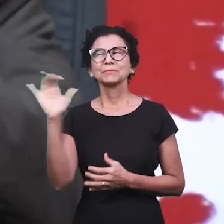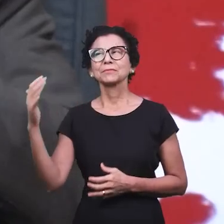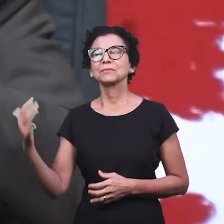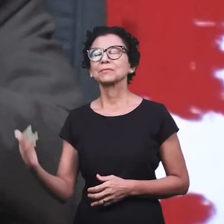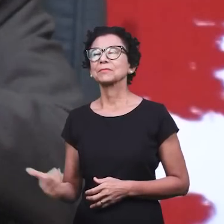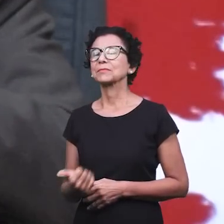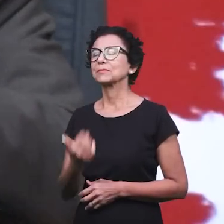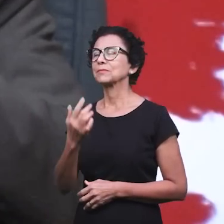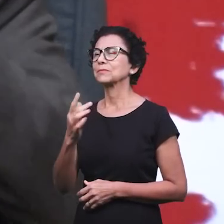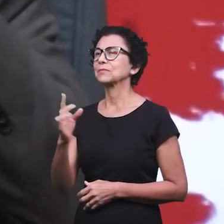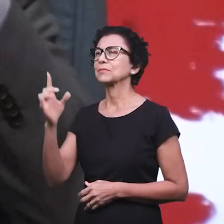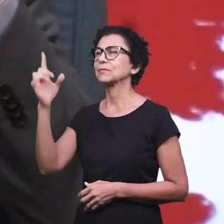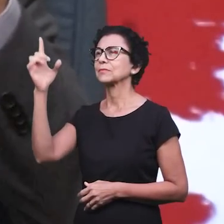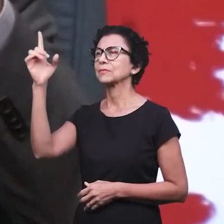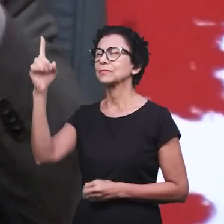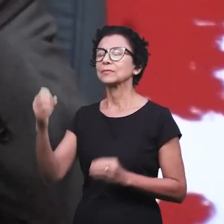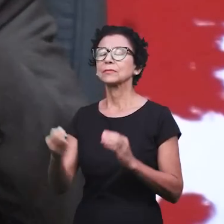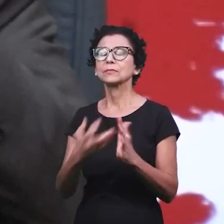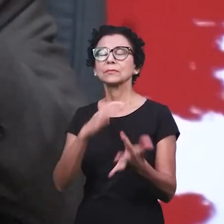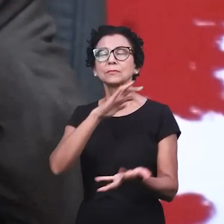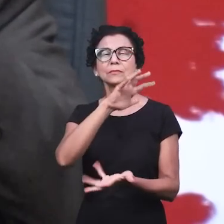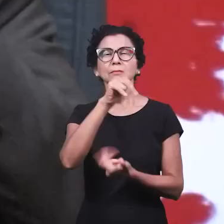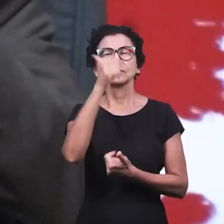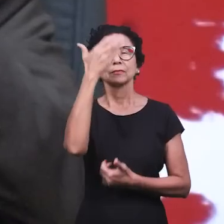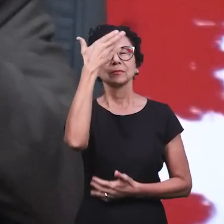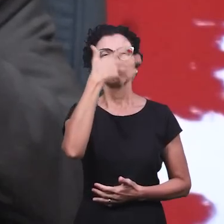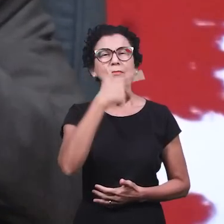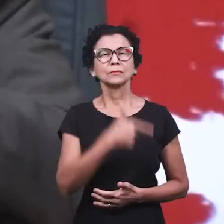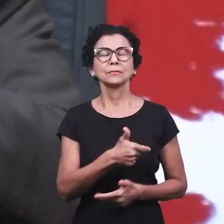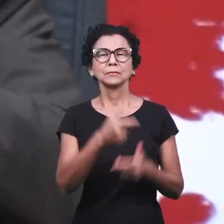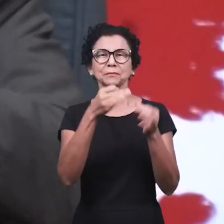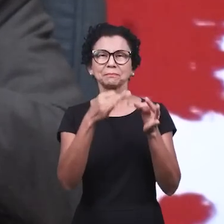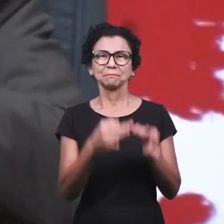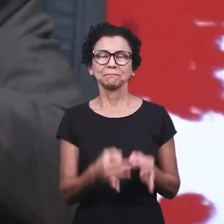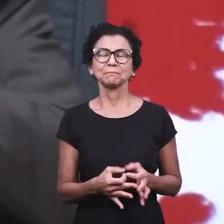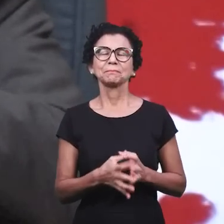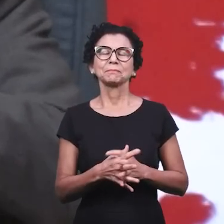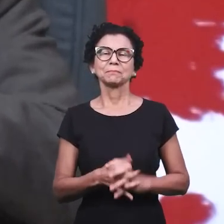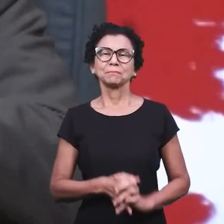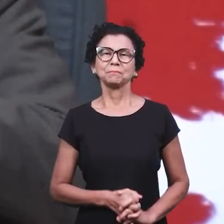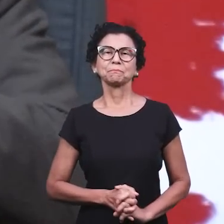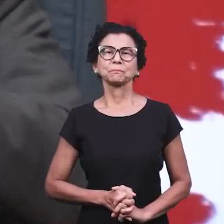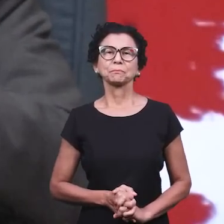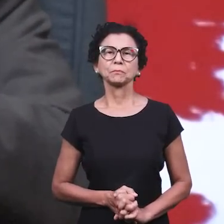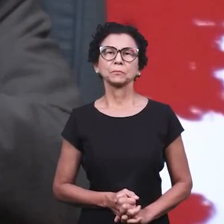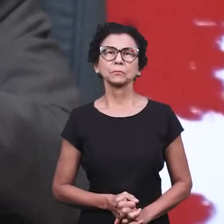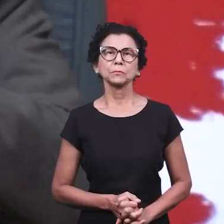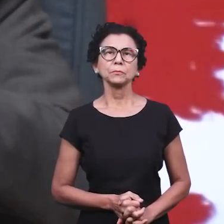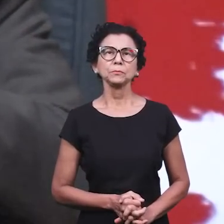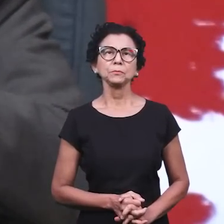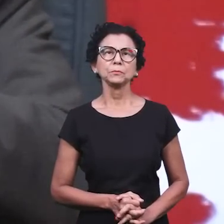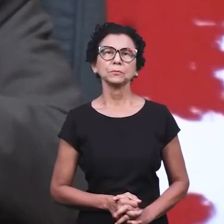Deus pela beleza da obra criadora. O homem,